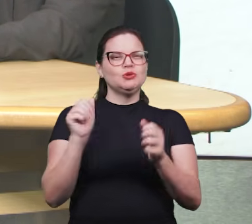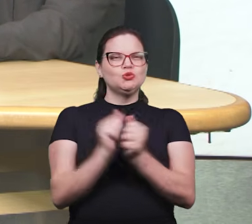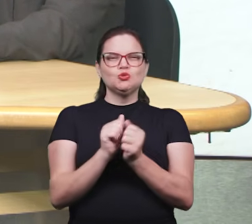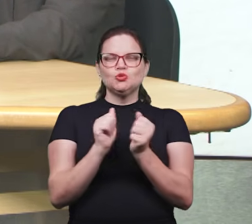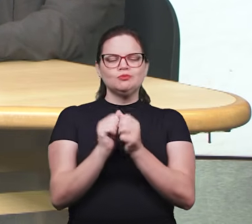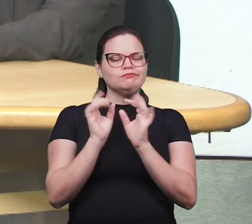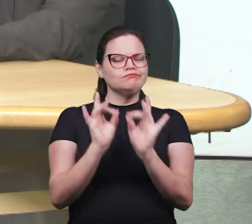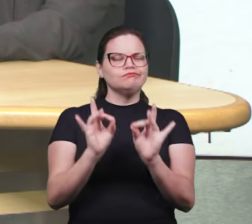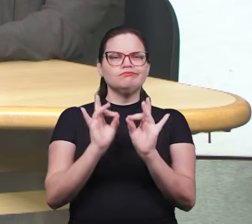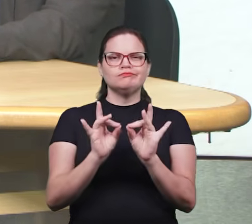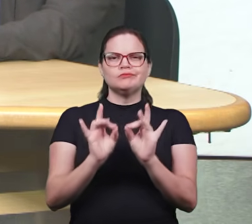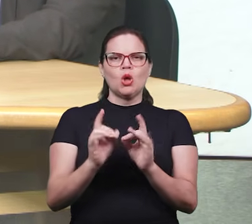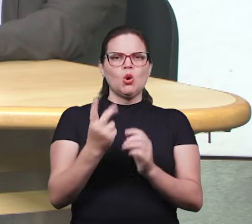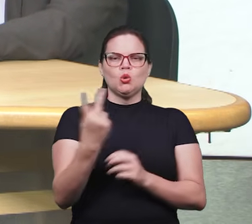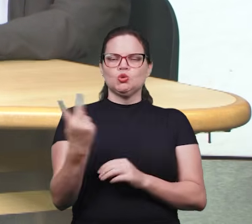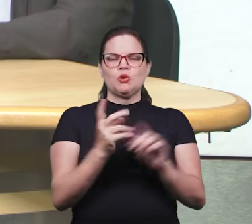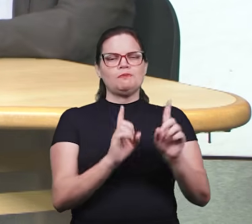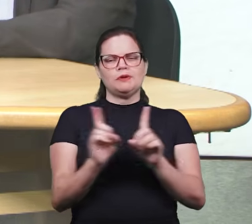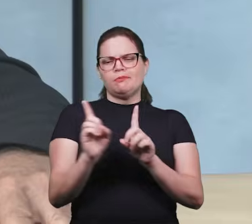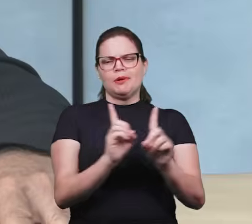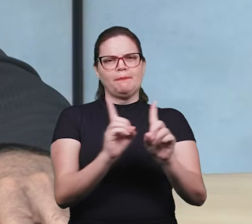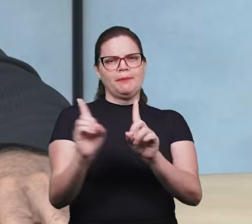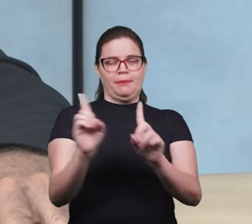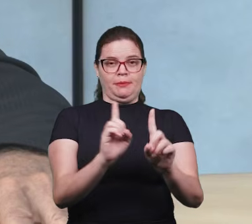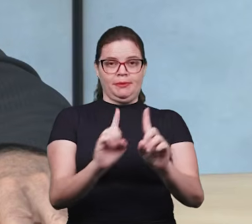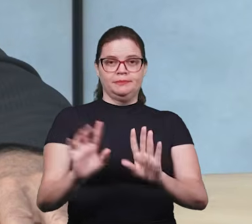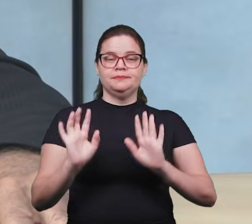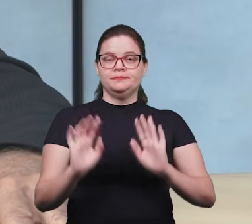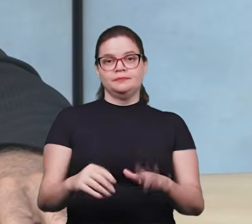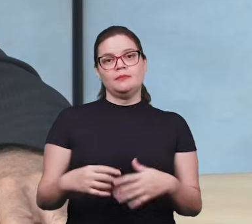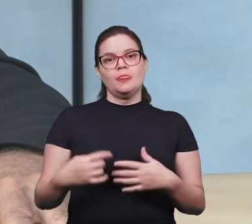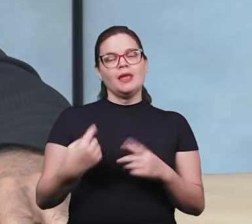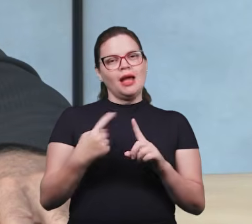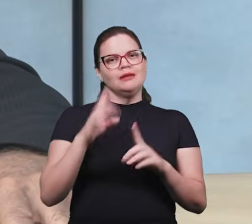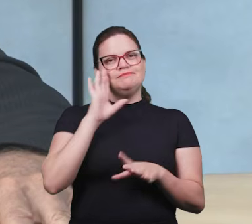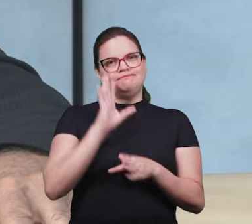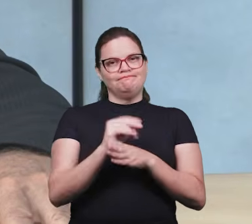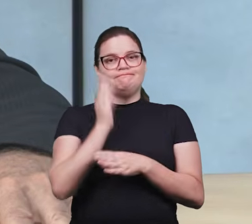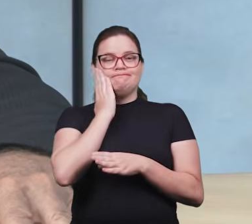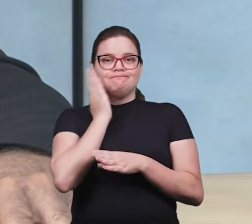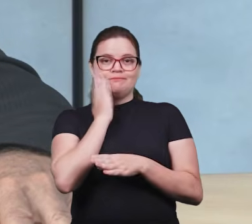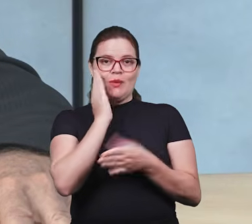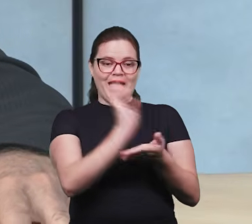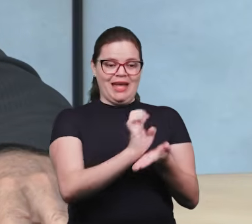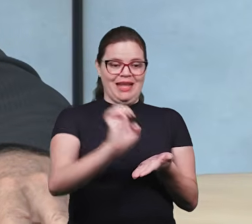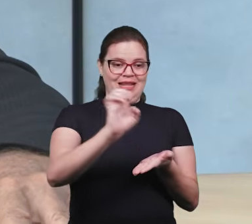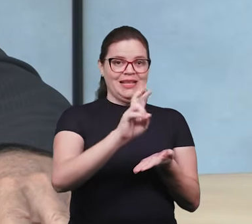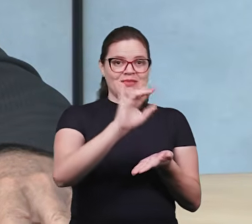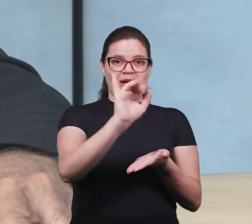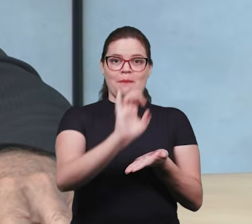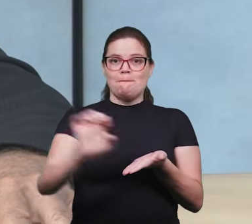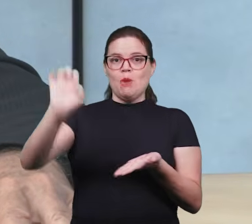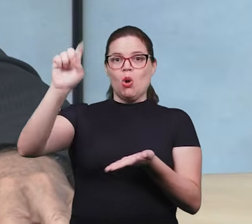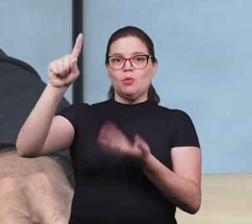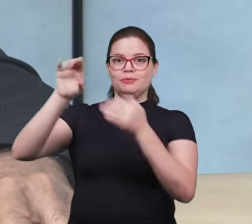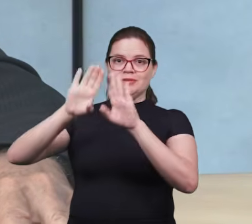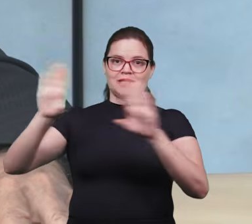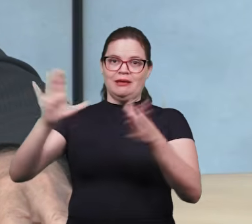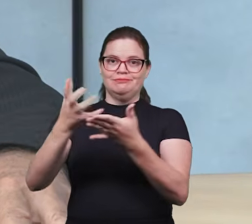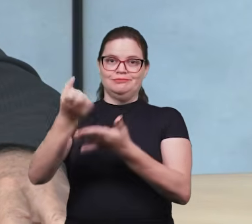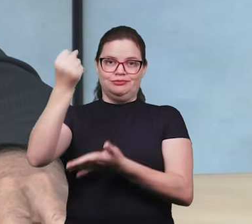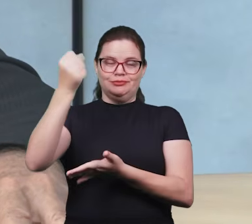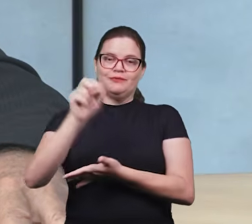e em determinado momento, ali eles sabia que o Senhor iria levar Elias, e ele